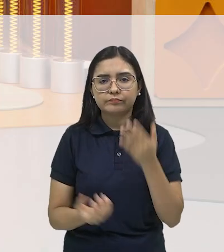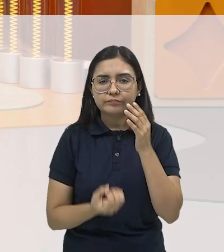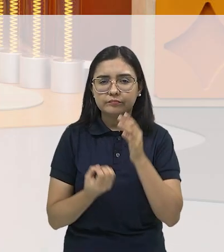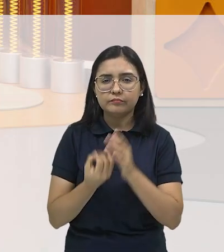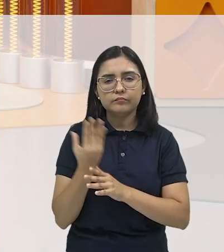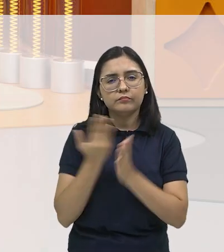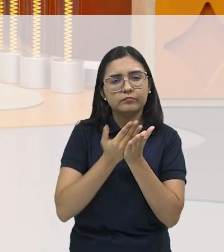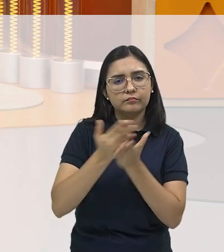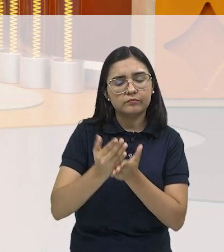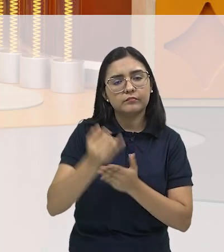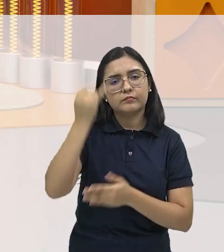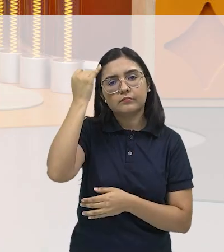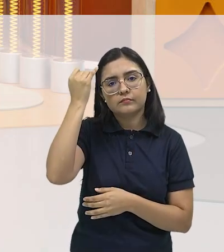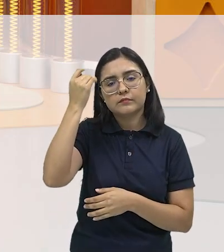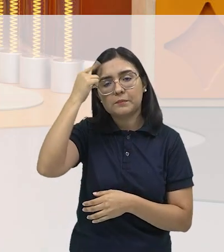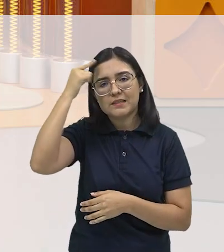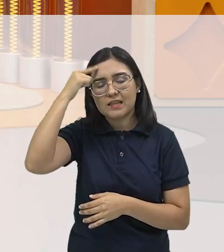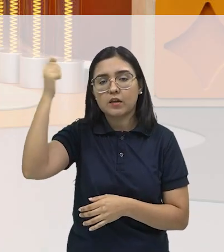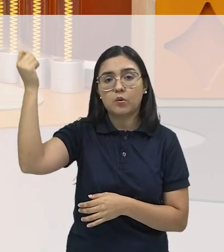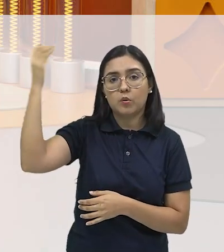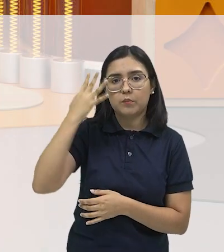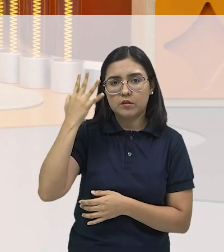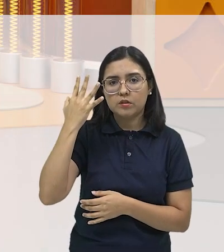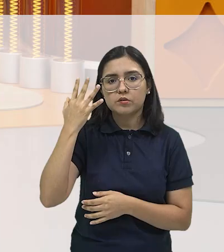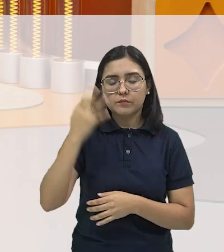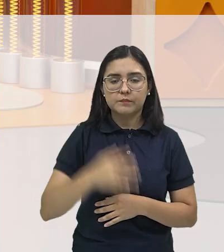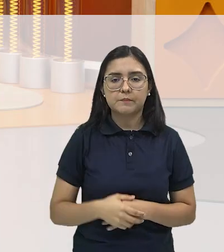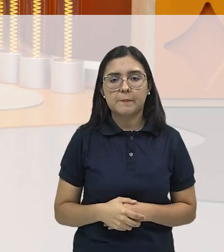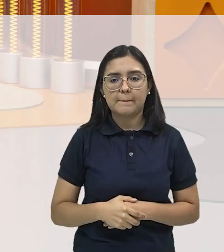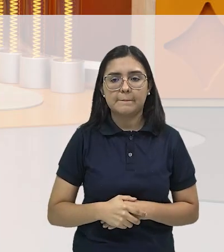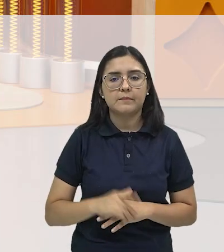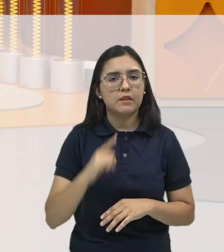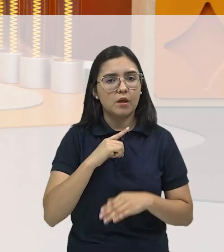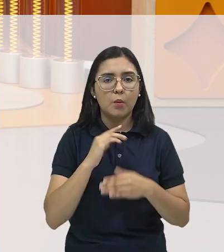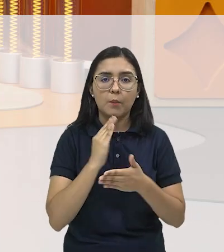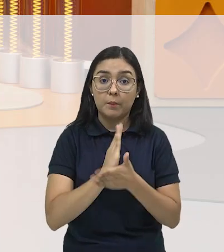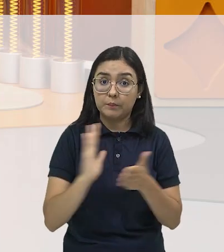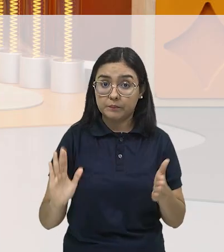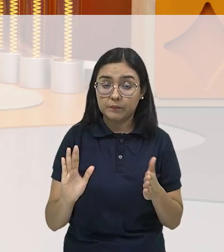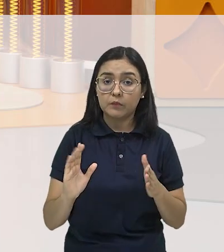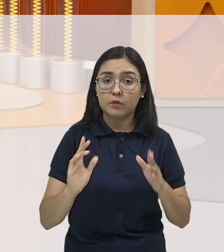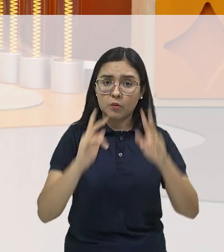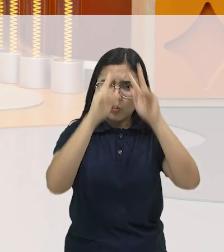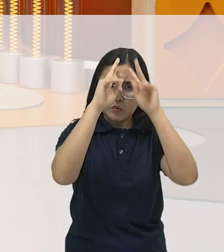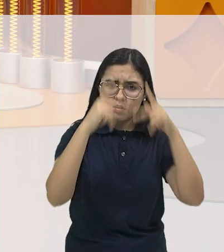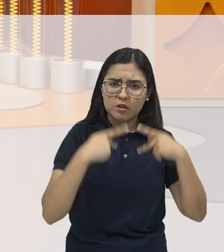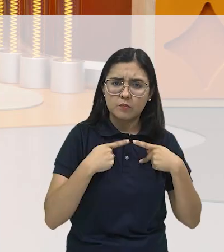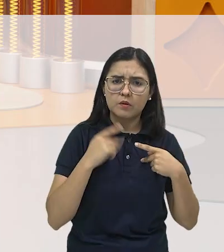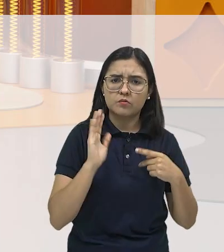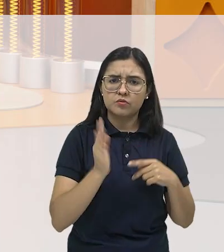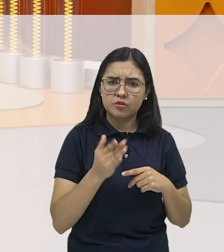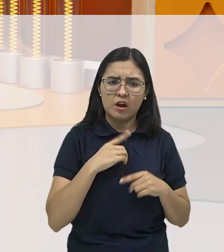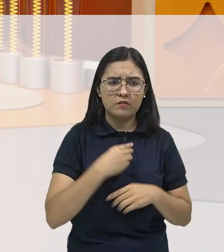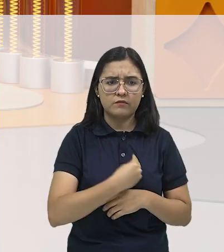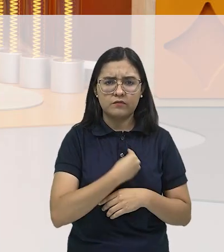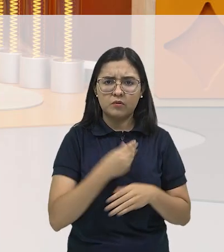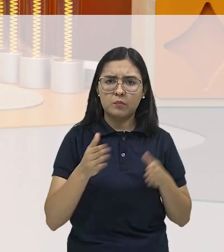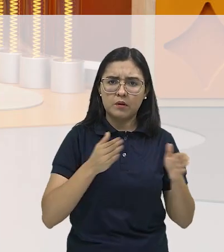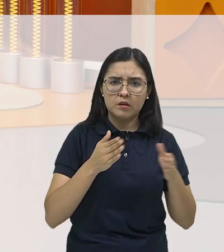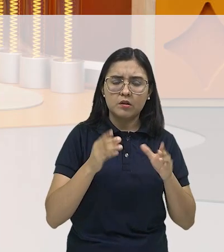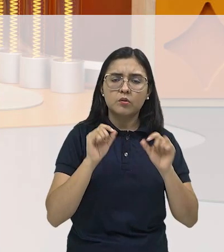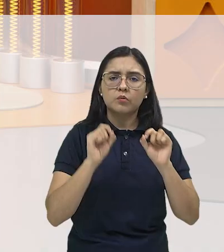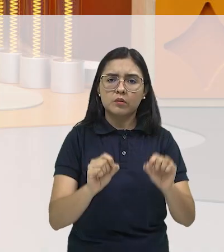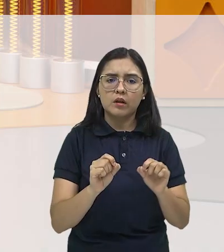de pensar, que é o iluminismo, que vai dizer, não, basta disso. O ser humano viveu muito tempo na obscuridade. E